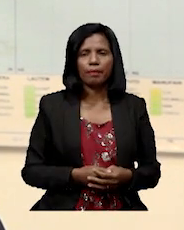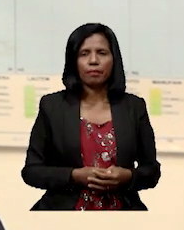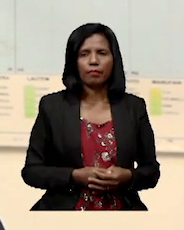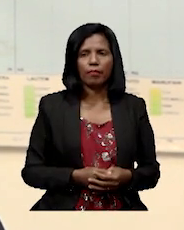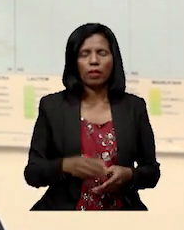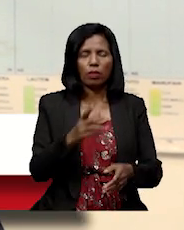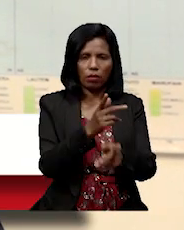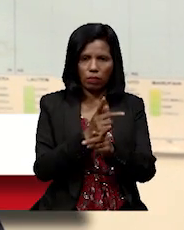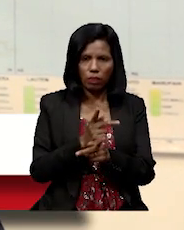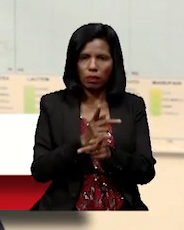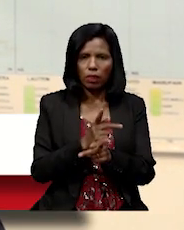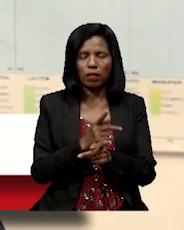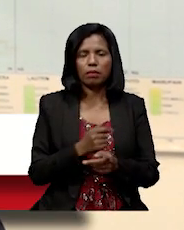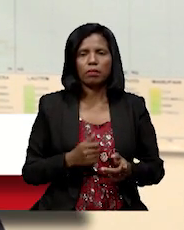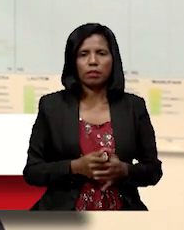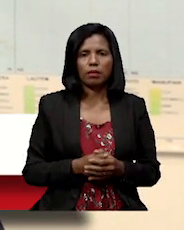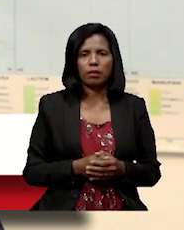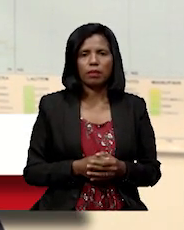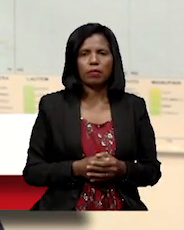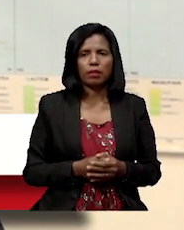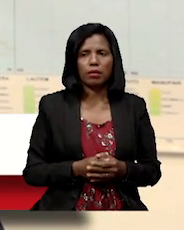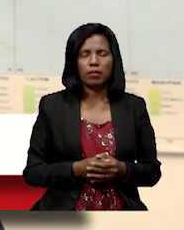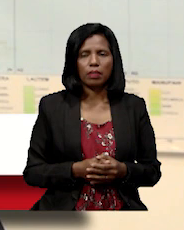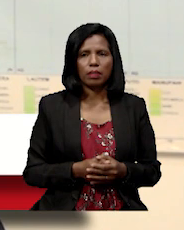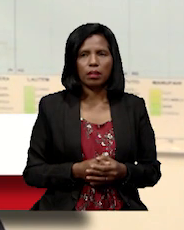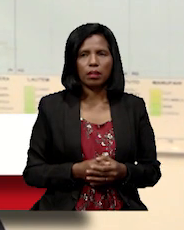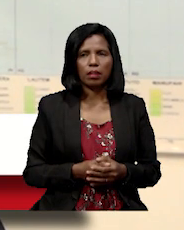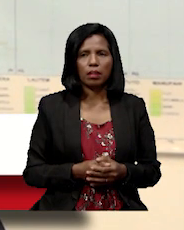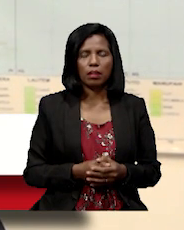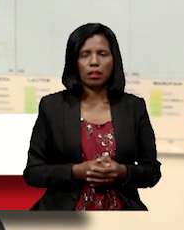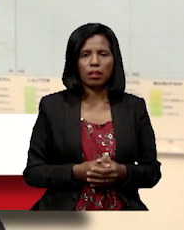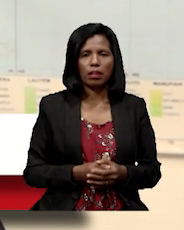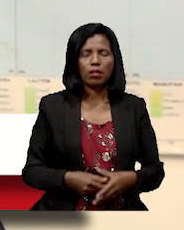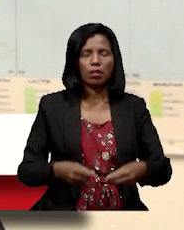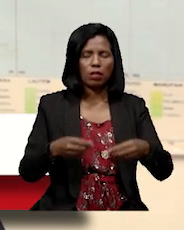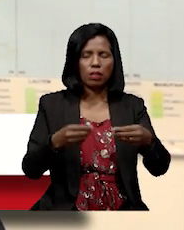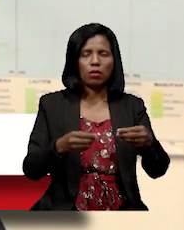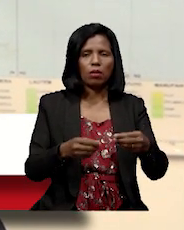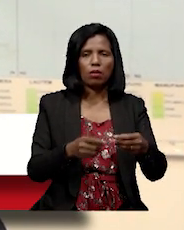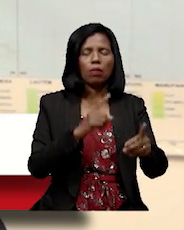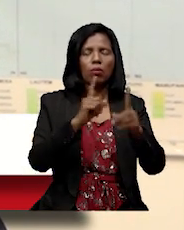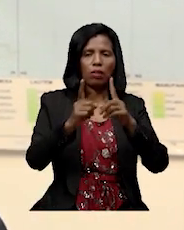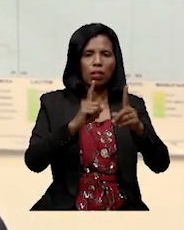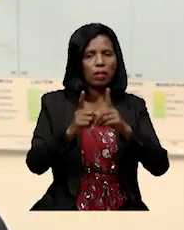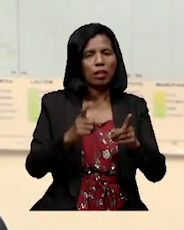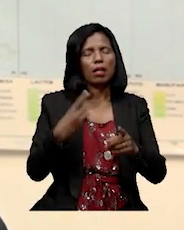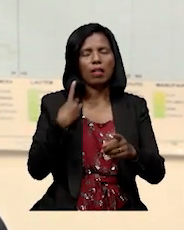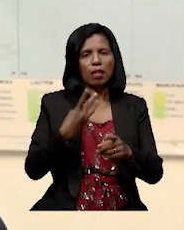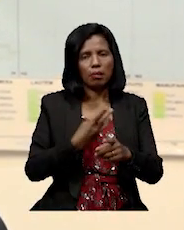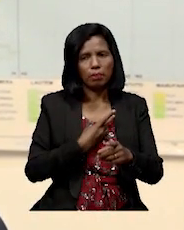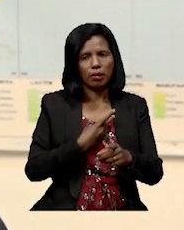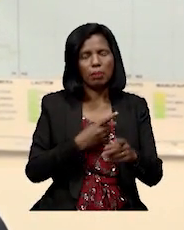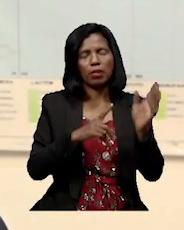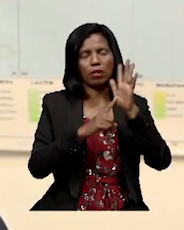no cuidado liutan, no crítica hira que da ne construtivo ba ami, ou de no ne, ami mo sai